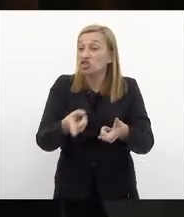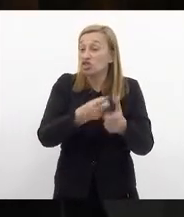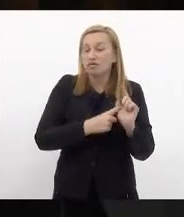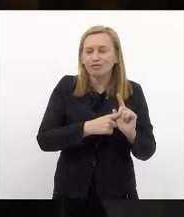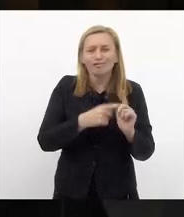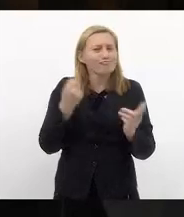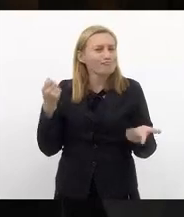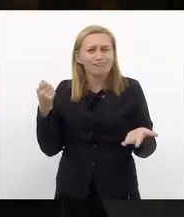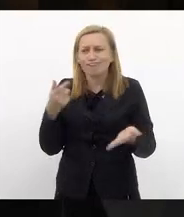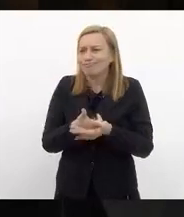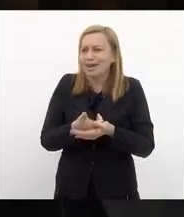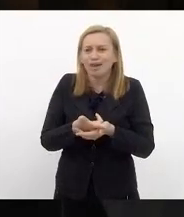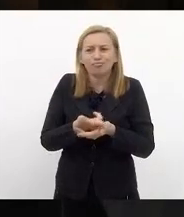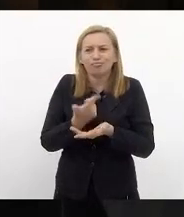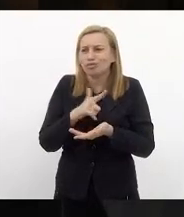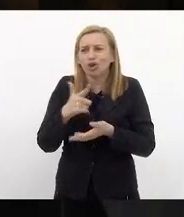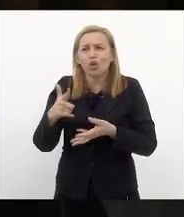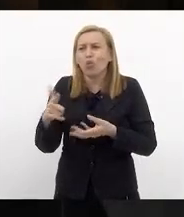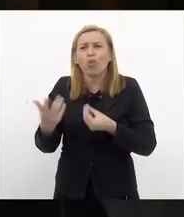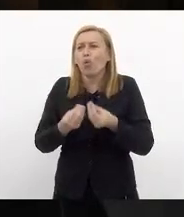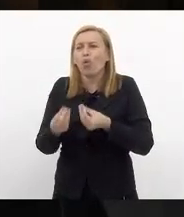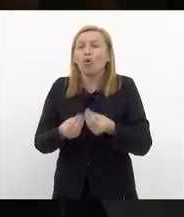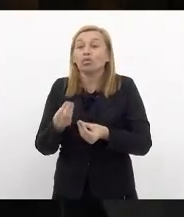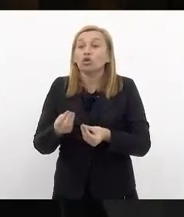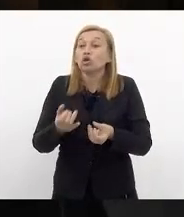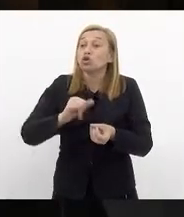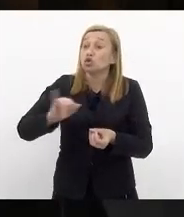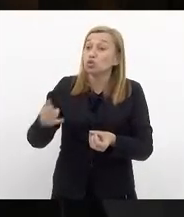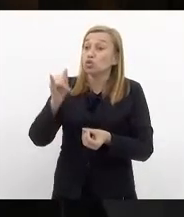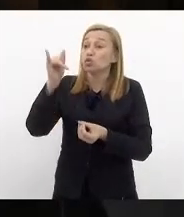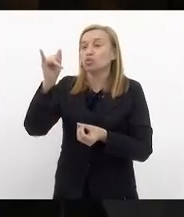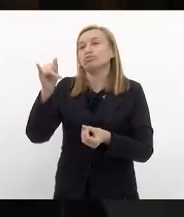impagáveis, que têm juros de agiotagem.